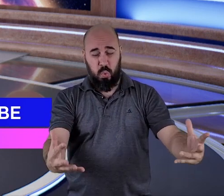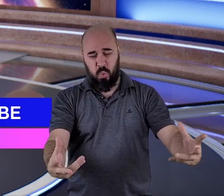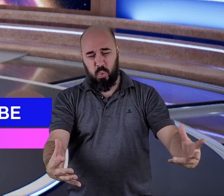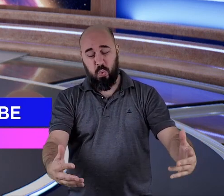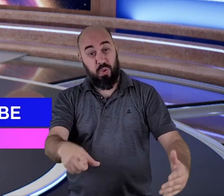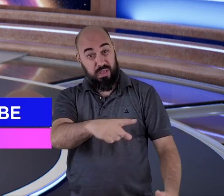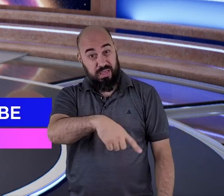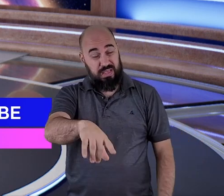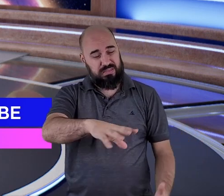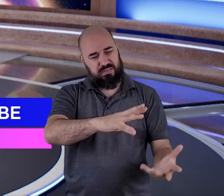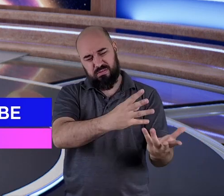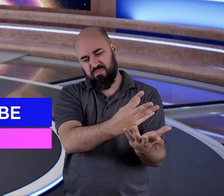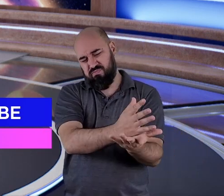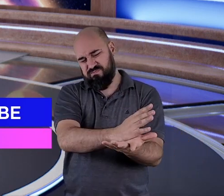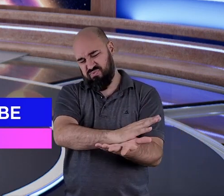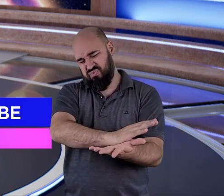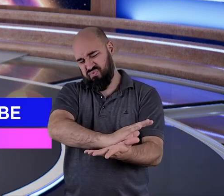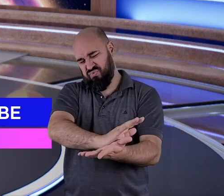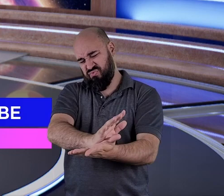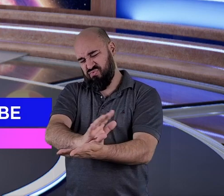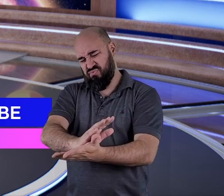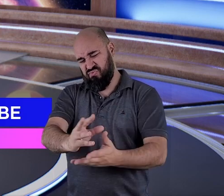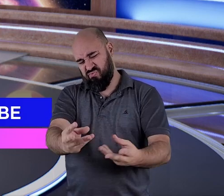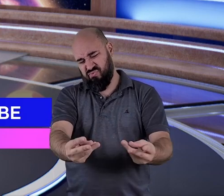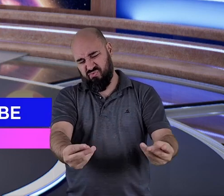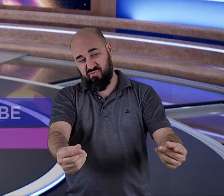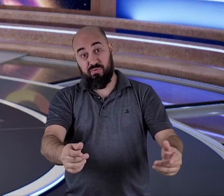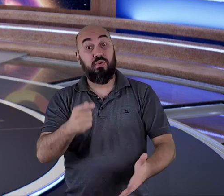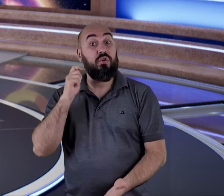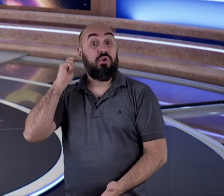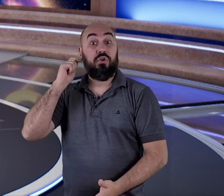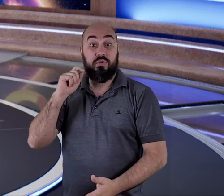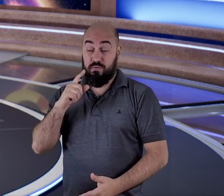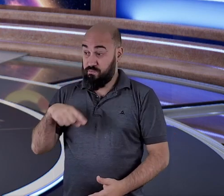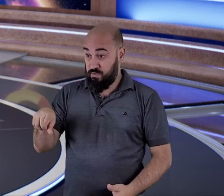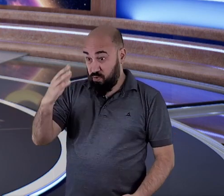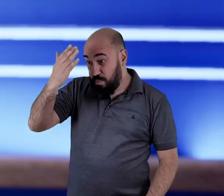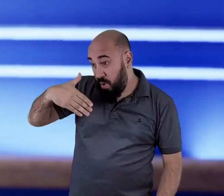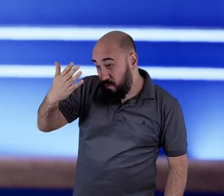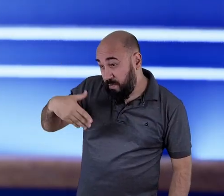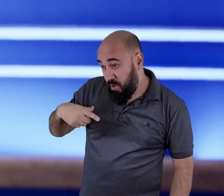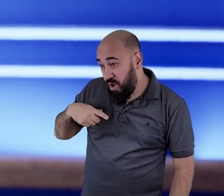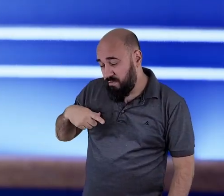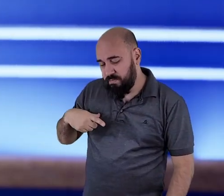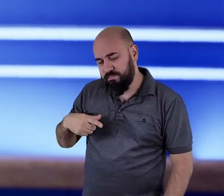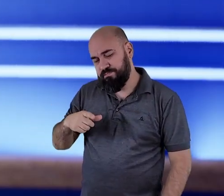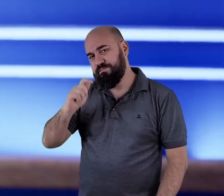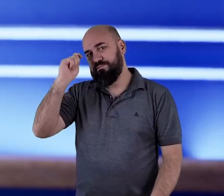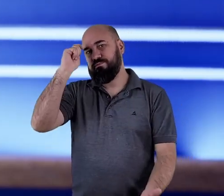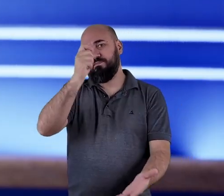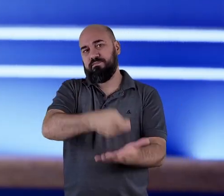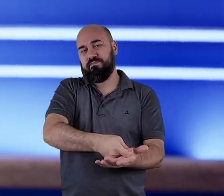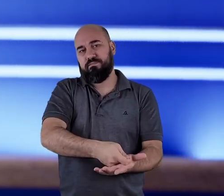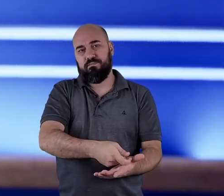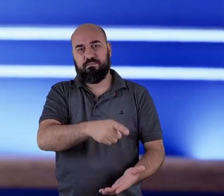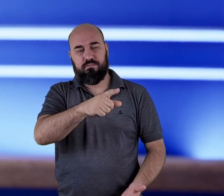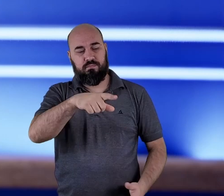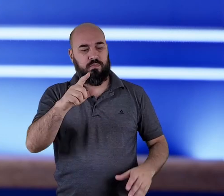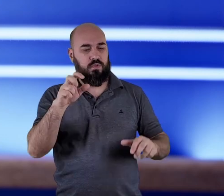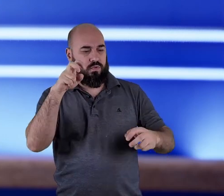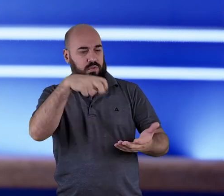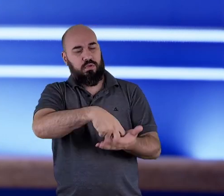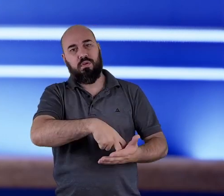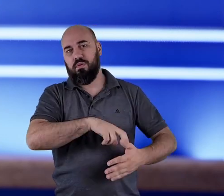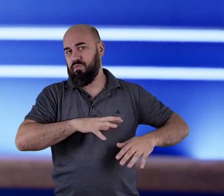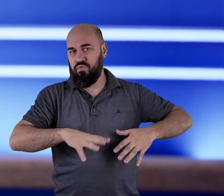a execução do juízo. Agora, como é que isso vai acontecer? Vamos